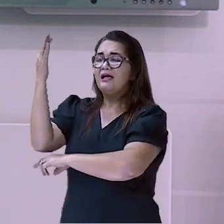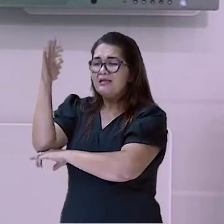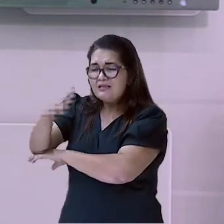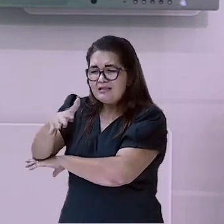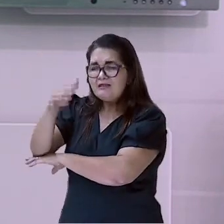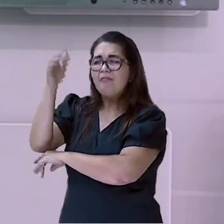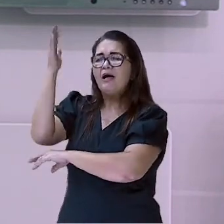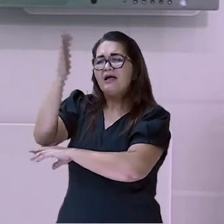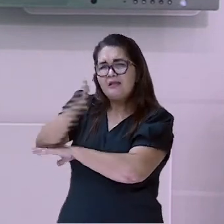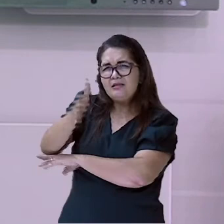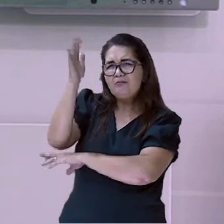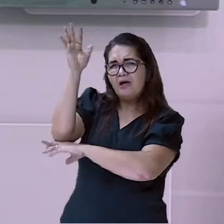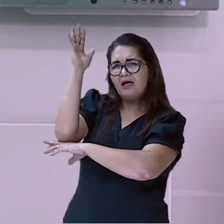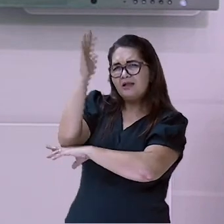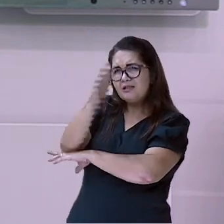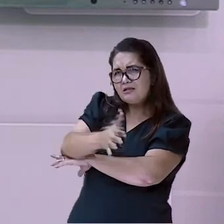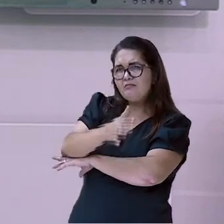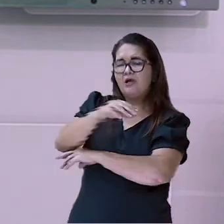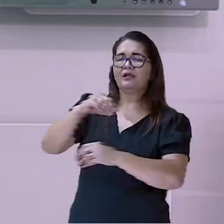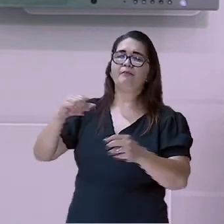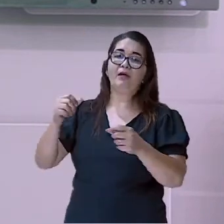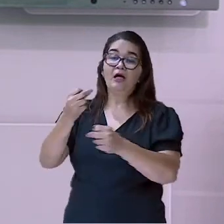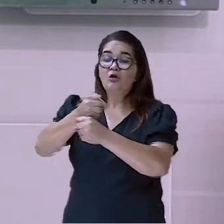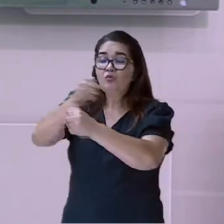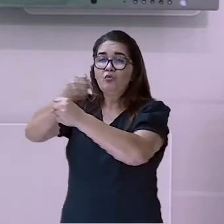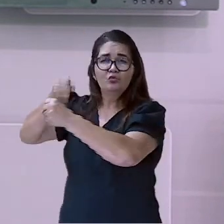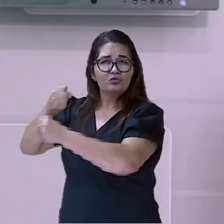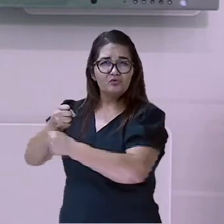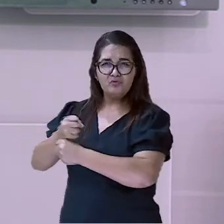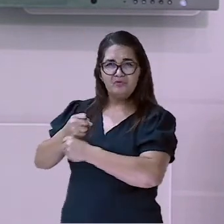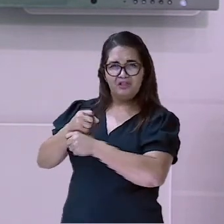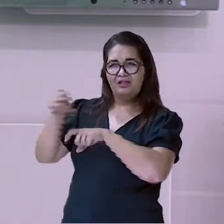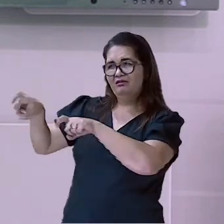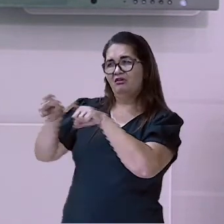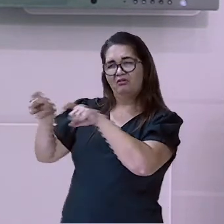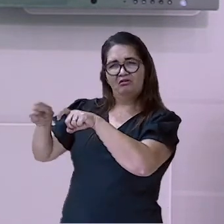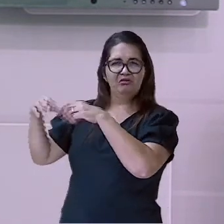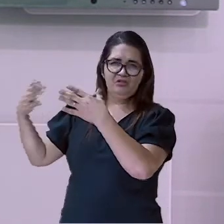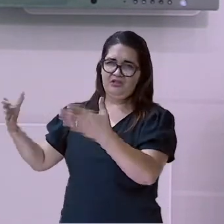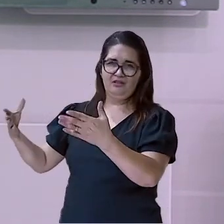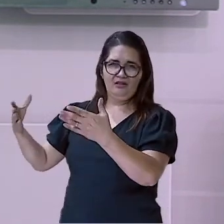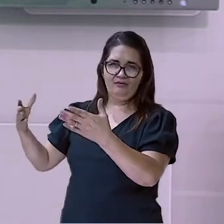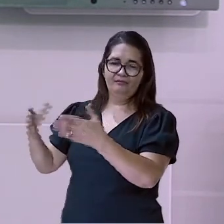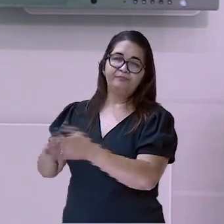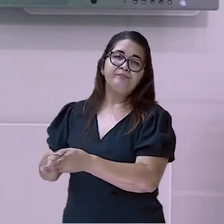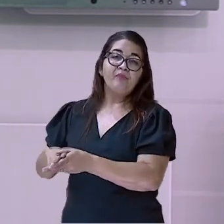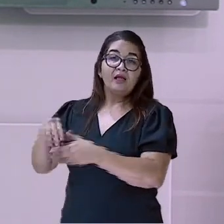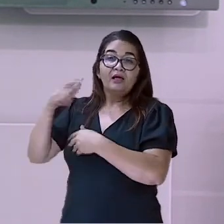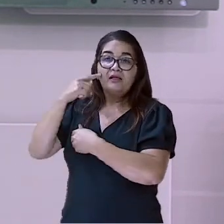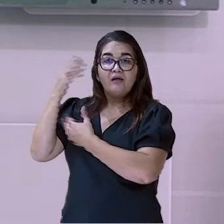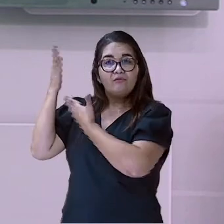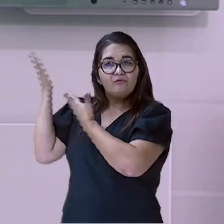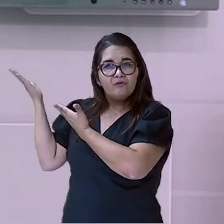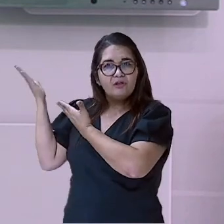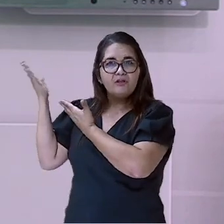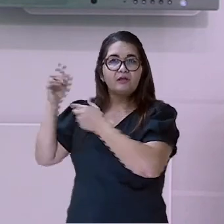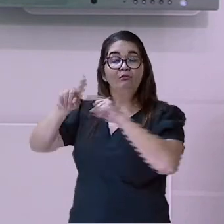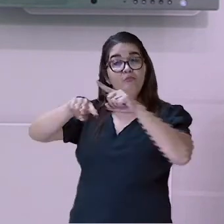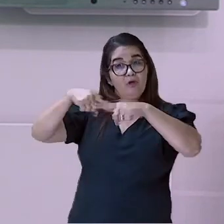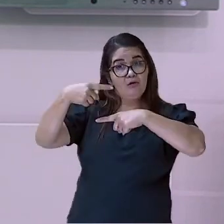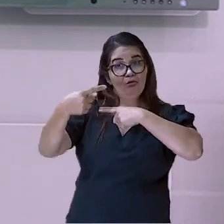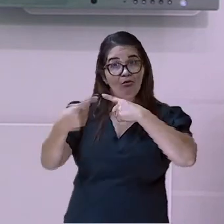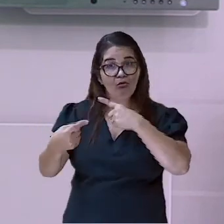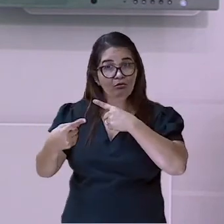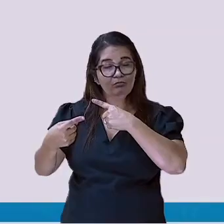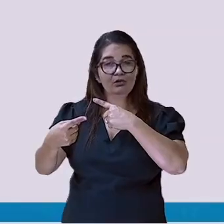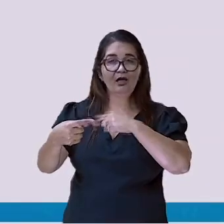por isso a importância da prevenção, né? O cuidado com a nossa mata. Agora um pouquinho da mata de cocais, também